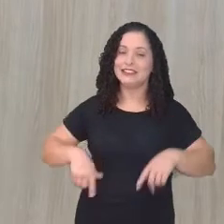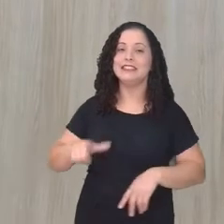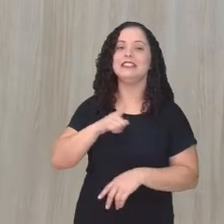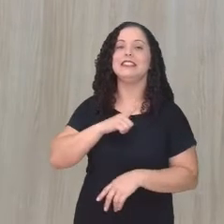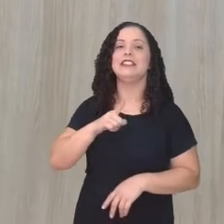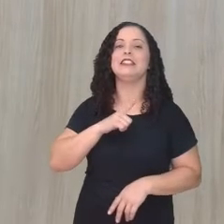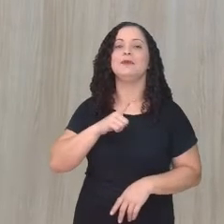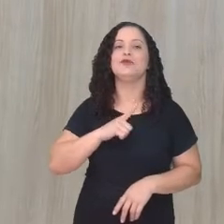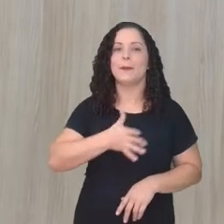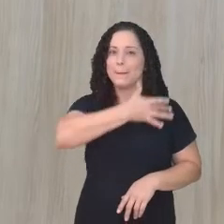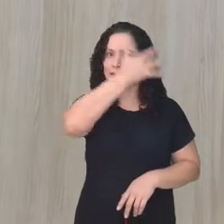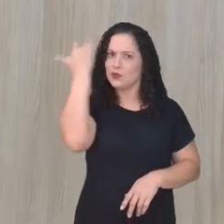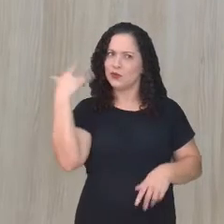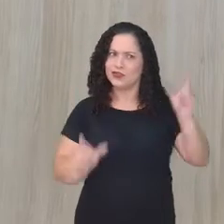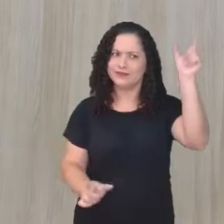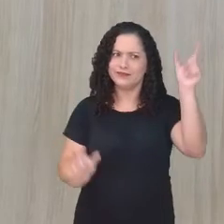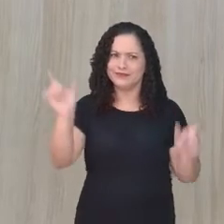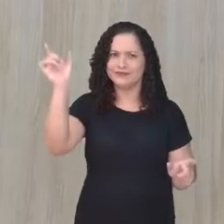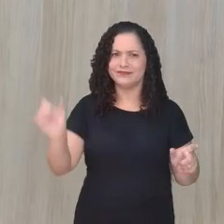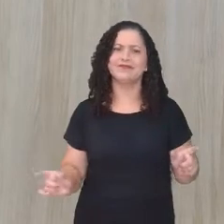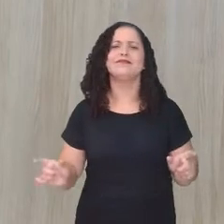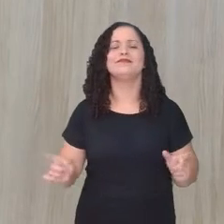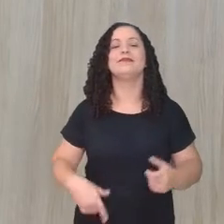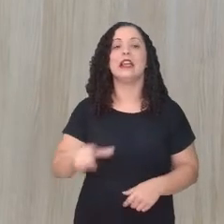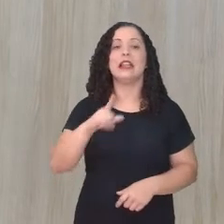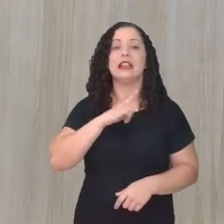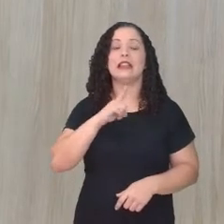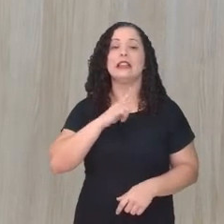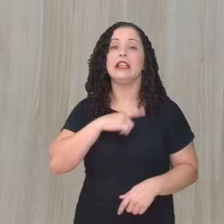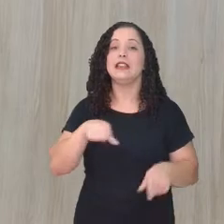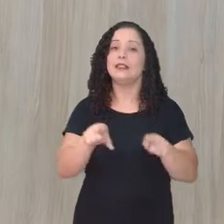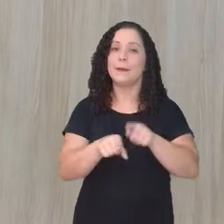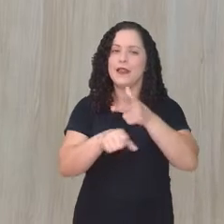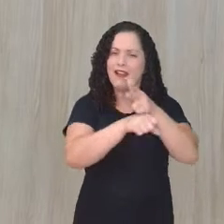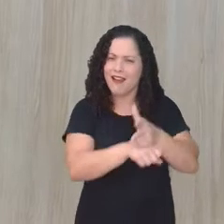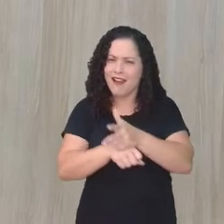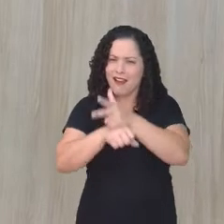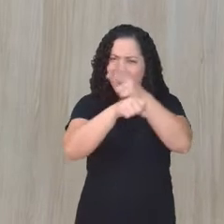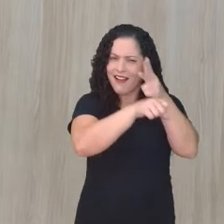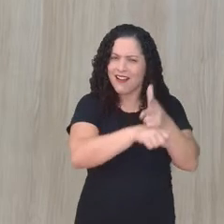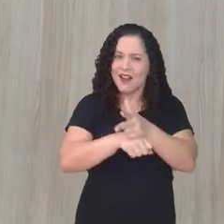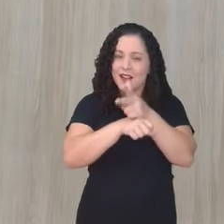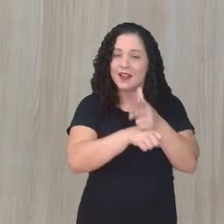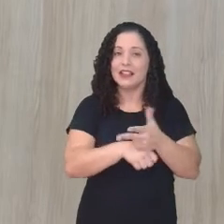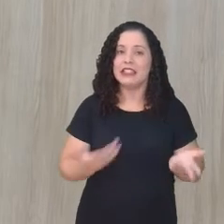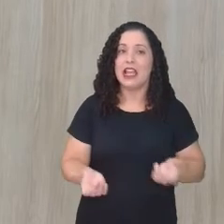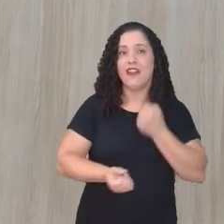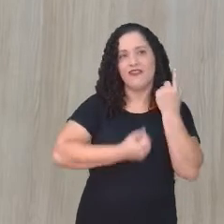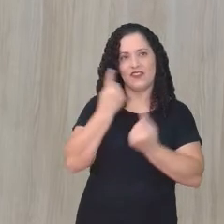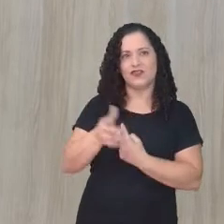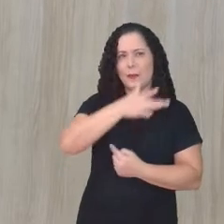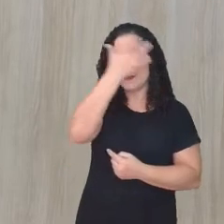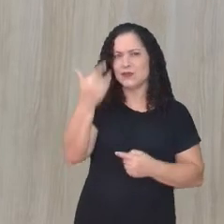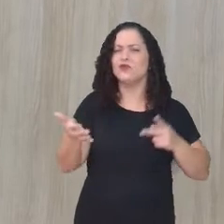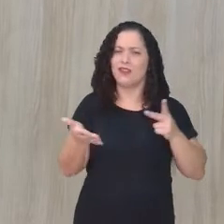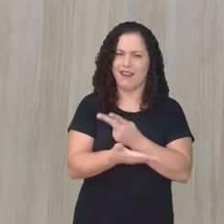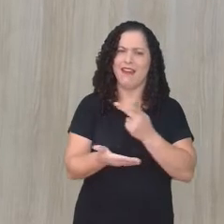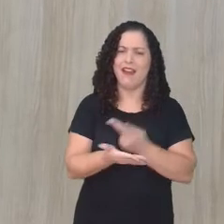temos, né, pessoas humanas, temos máquina e pessoas humanas falham,